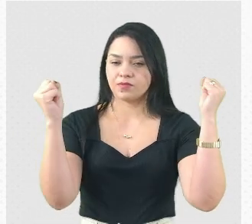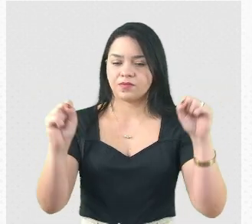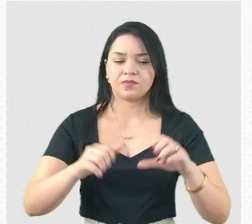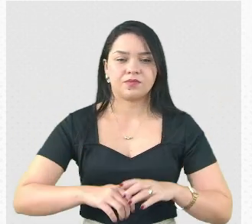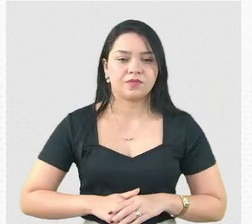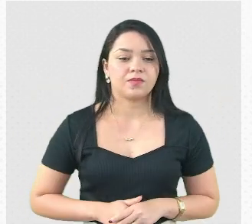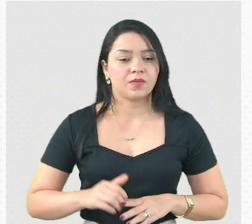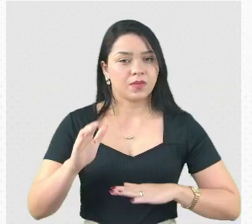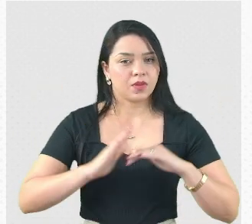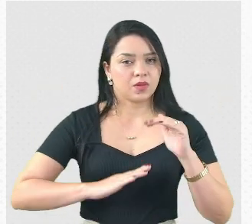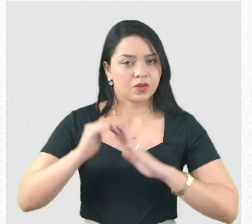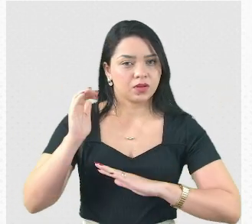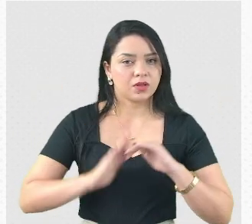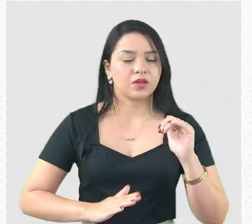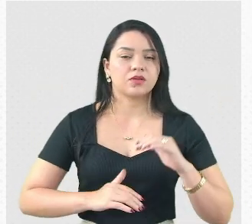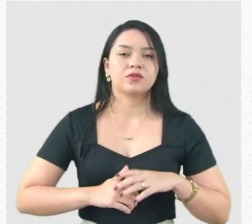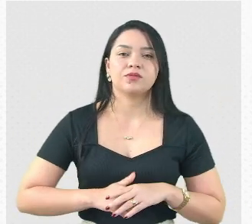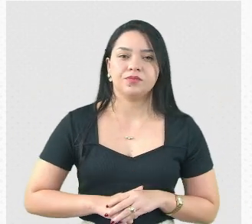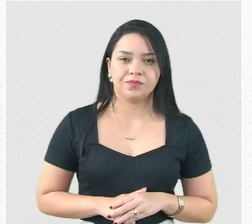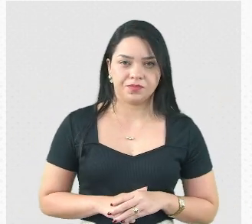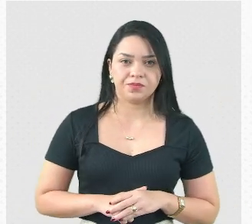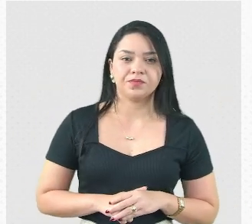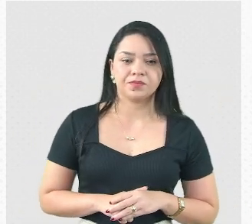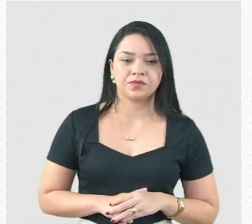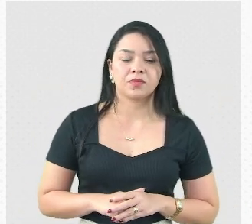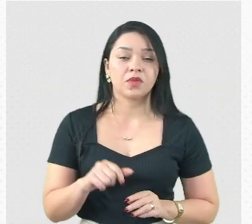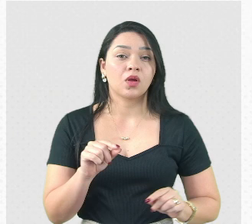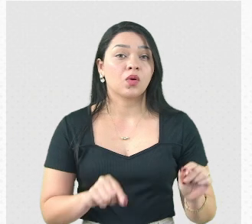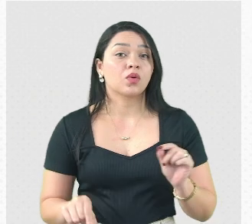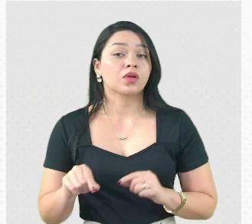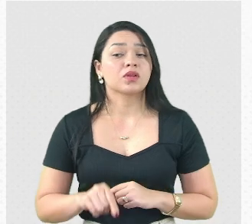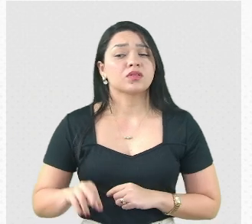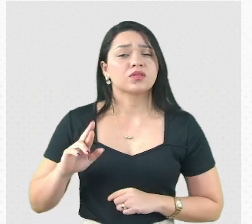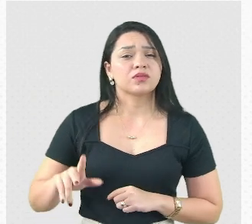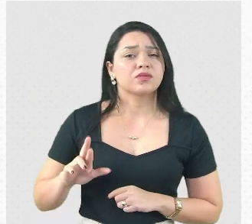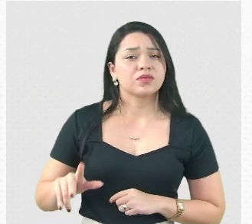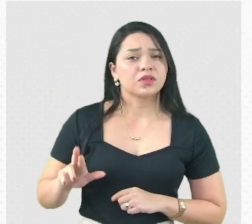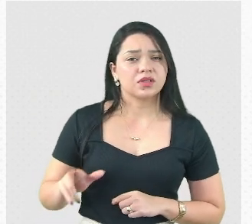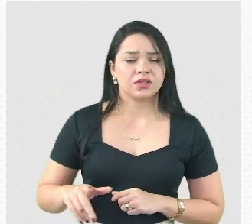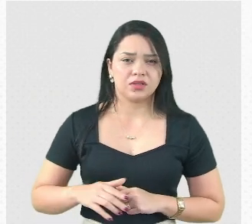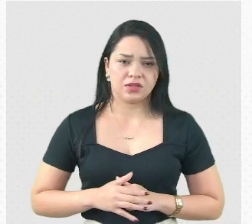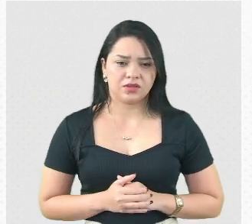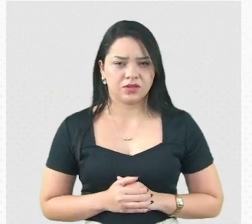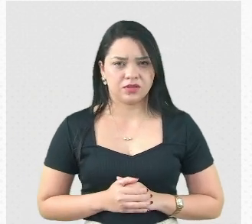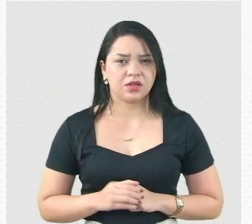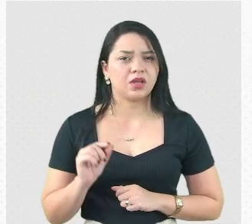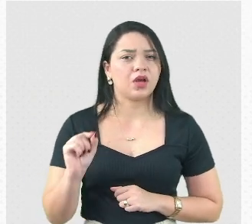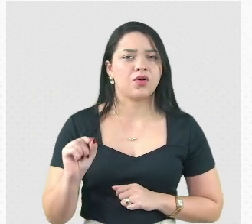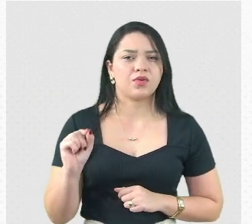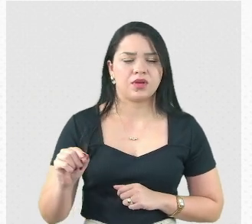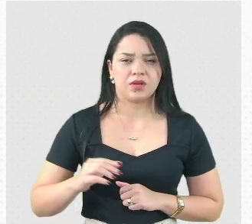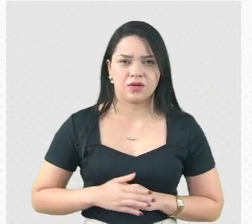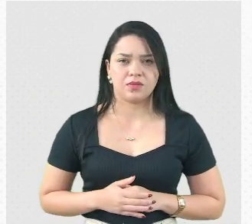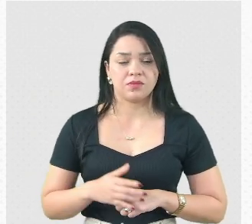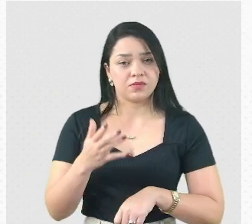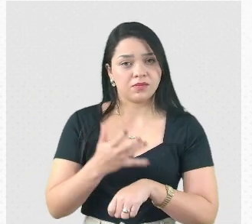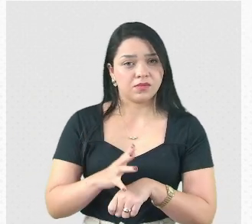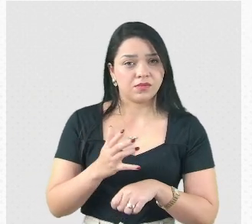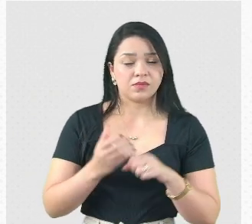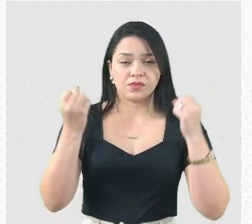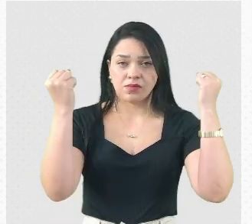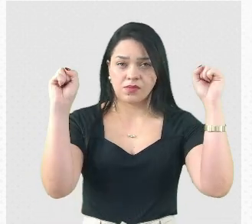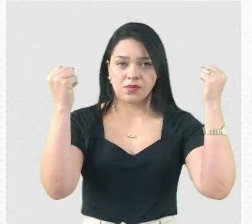um profissional de educação física. O que difere exercício físico de atividade física? A atividade